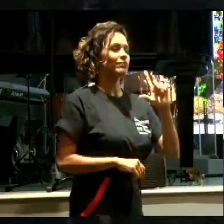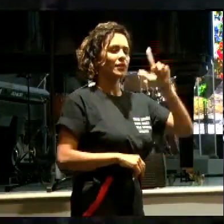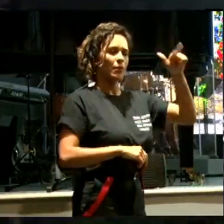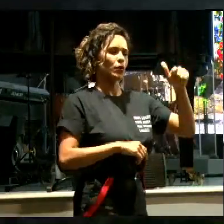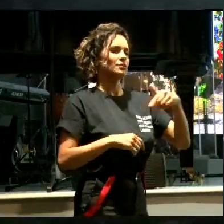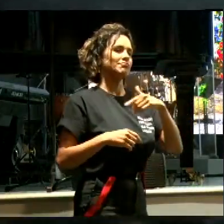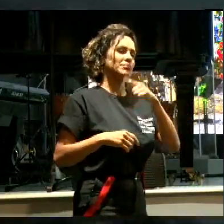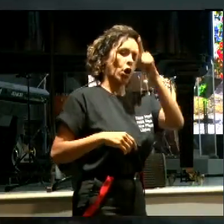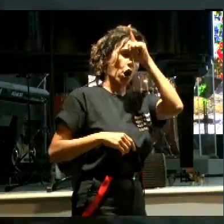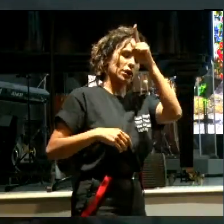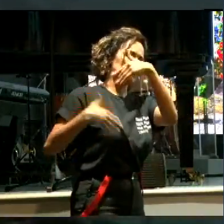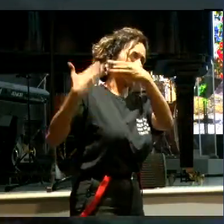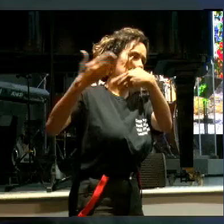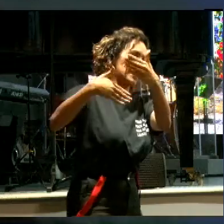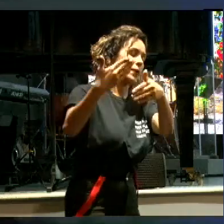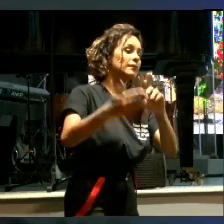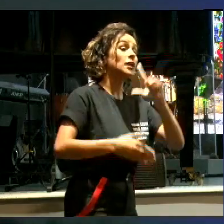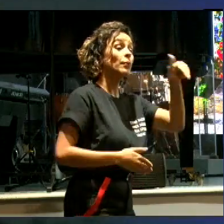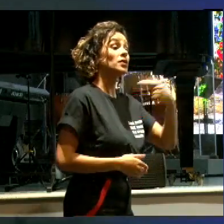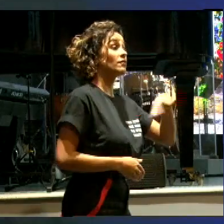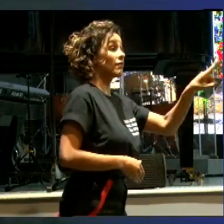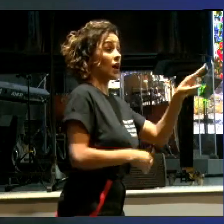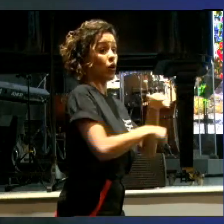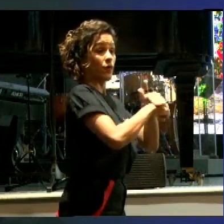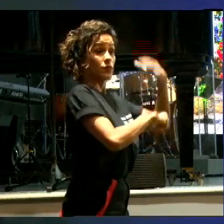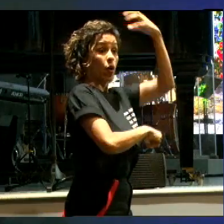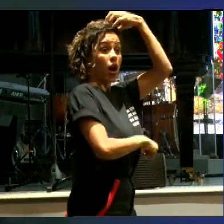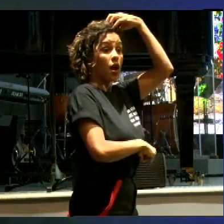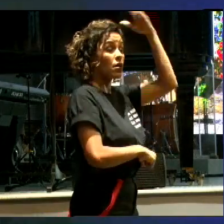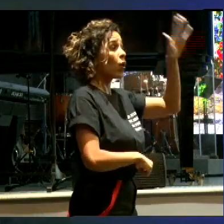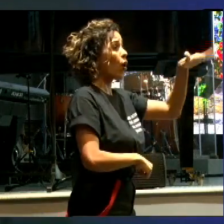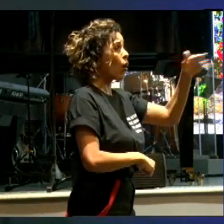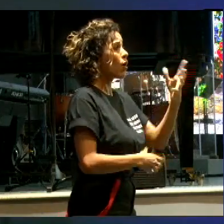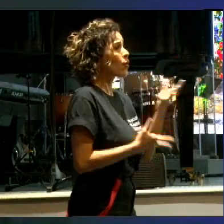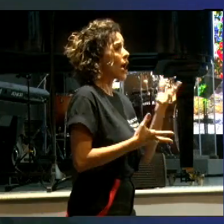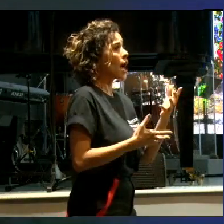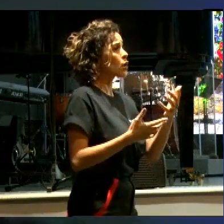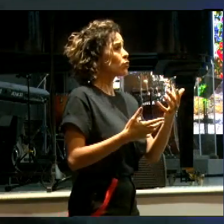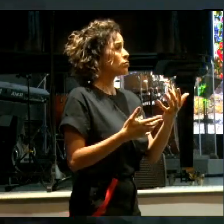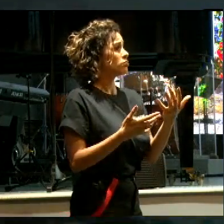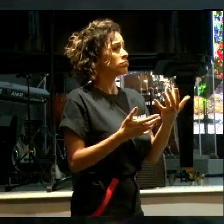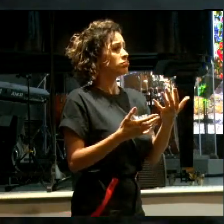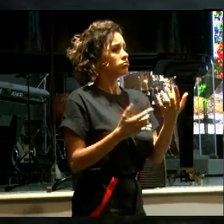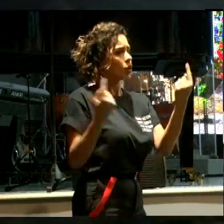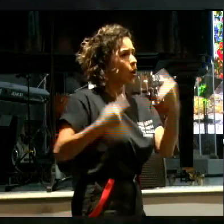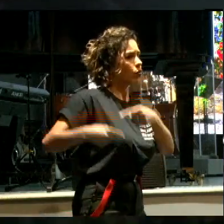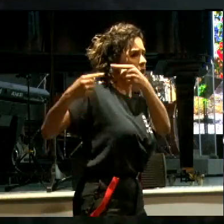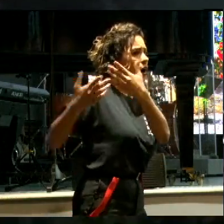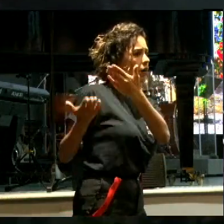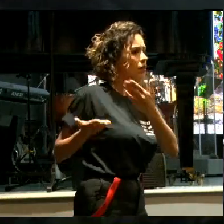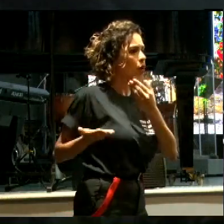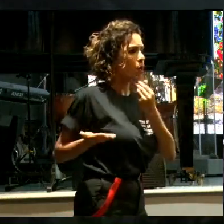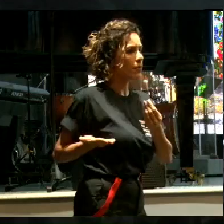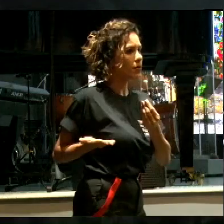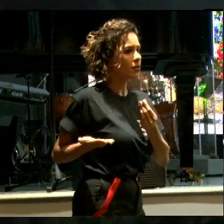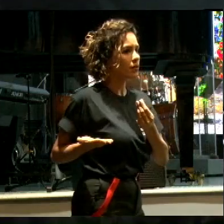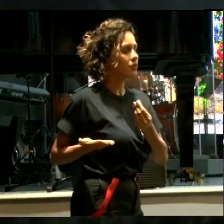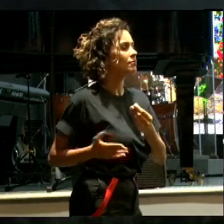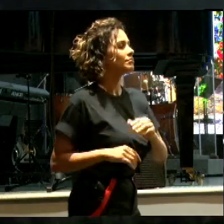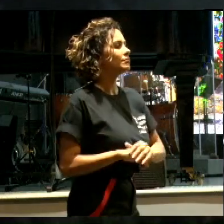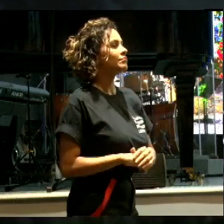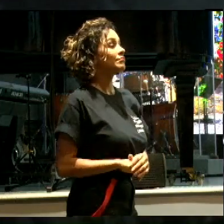Saul dá aquela armadura para ele, ele veste a armadura e ele ficou impossibilitado de andar. Sabe por